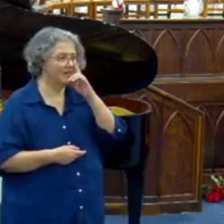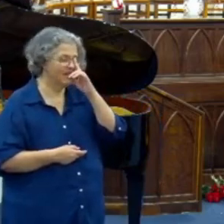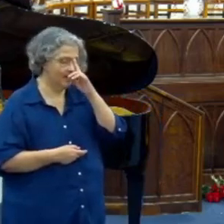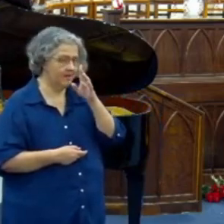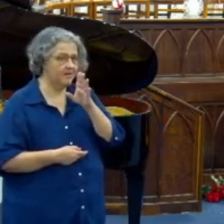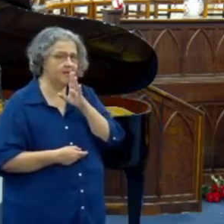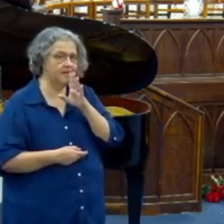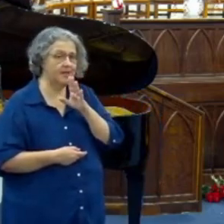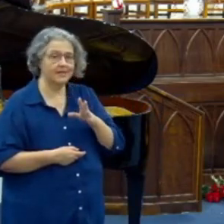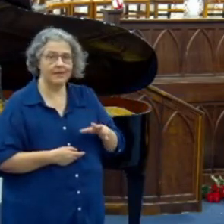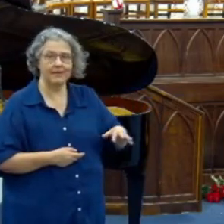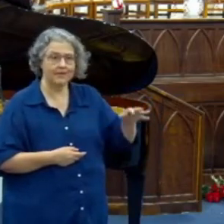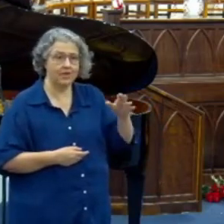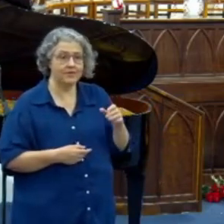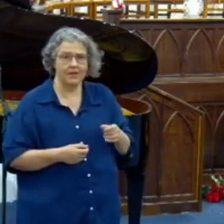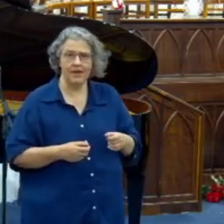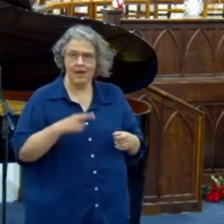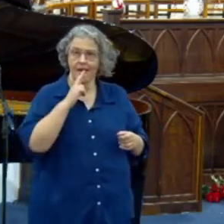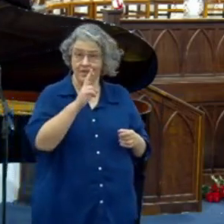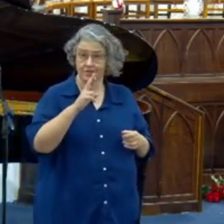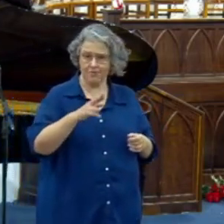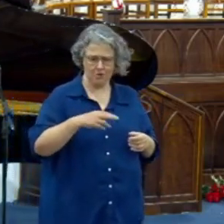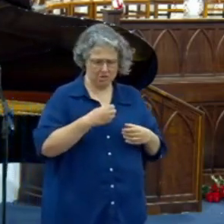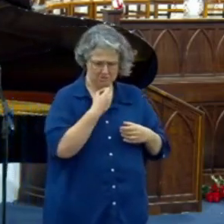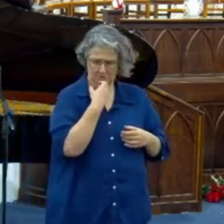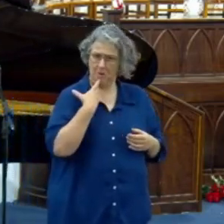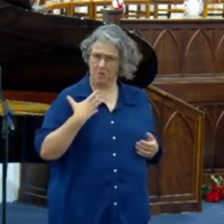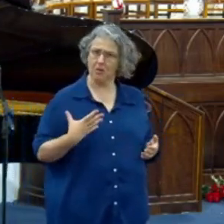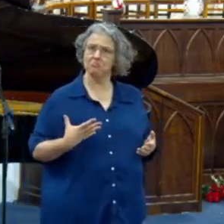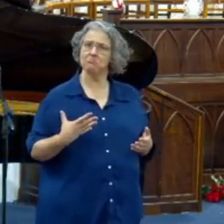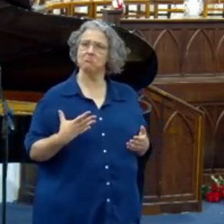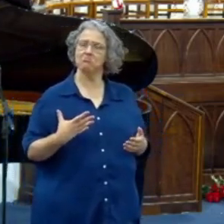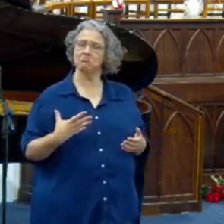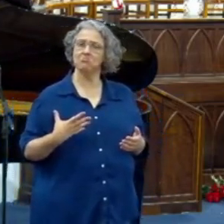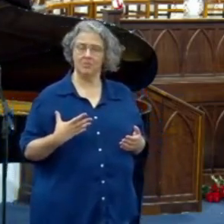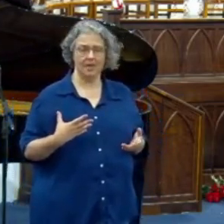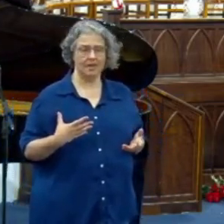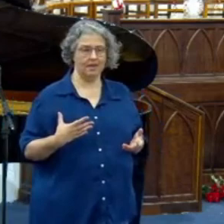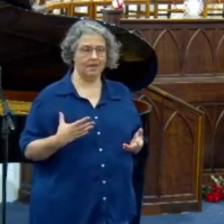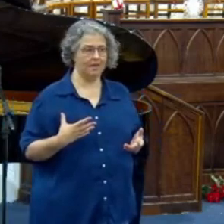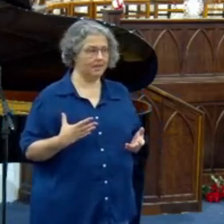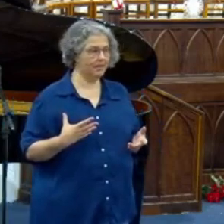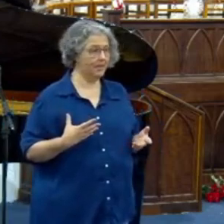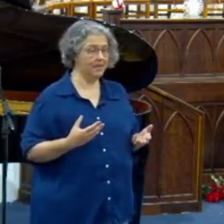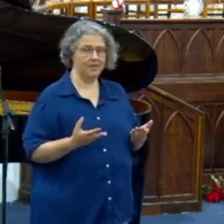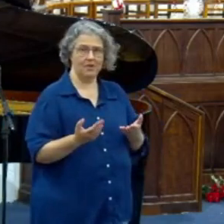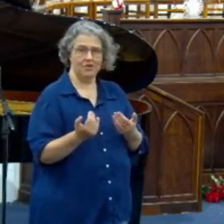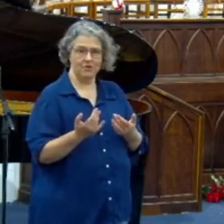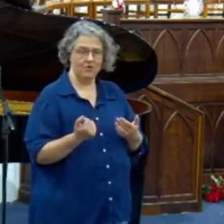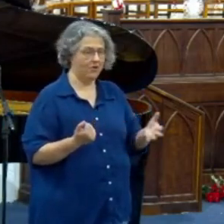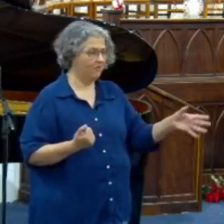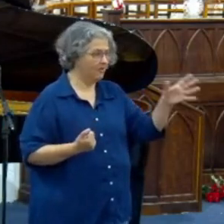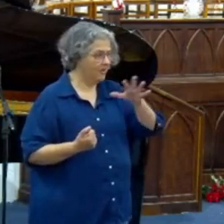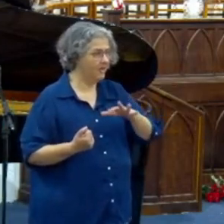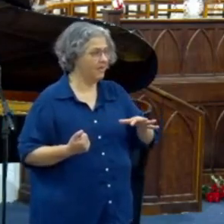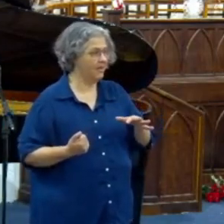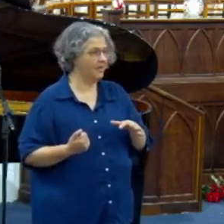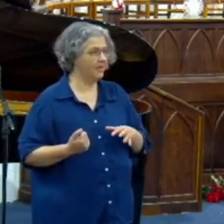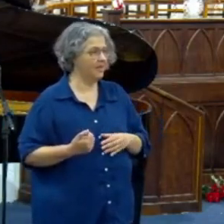inclusive, membros aqui, alguns estão fazendo o Enem hoje, e eles estão querendo muito, uma nota muito boa lá no